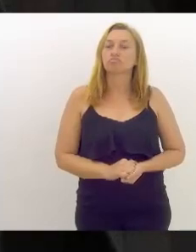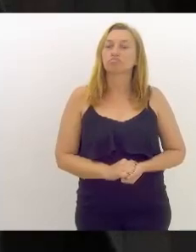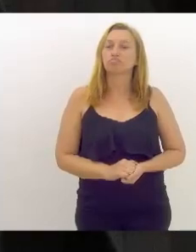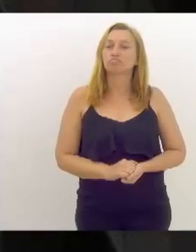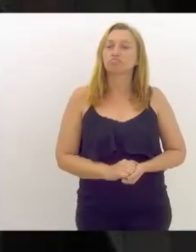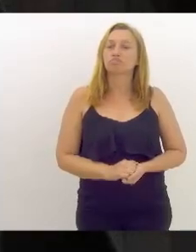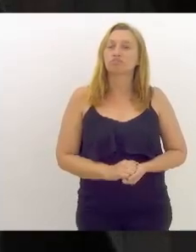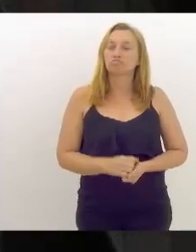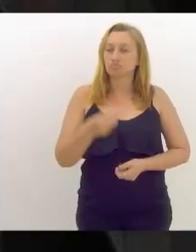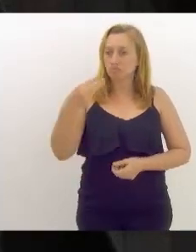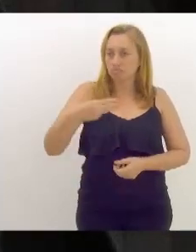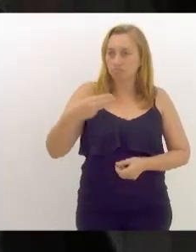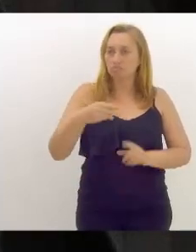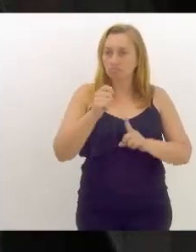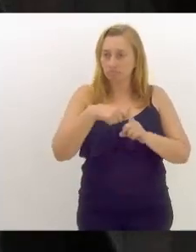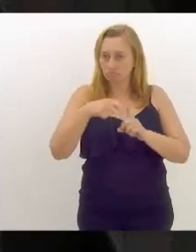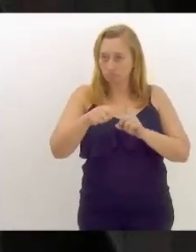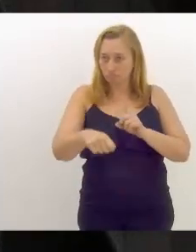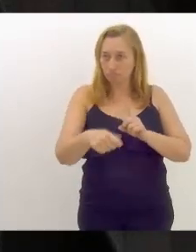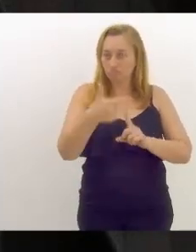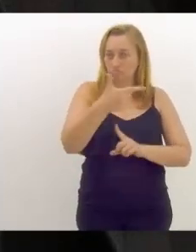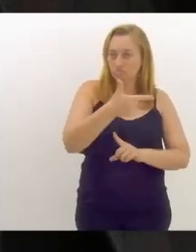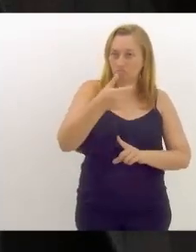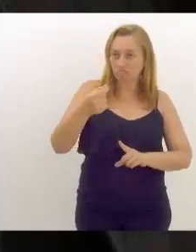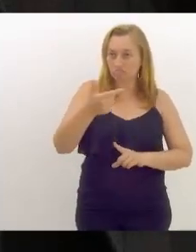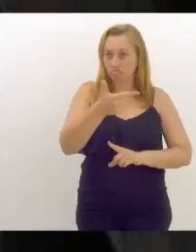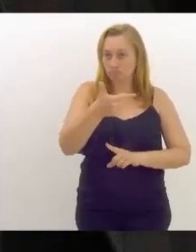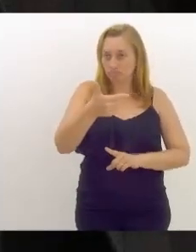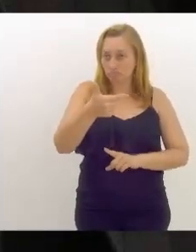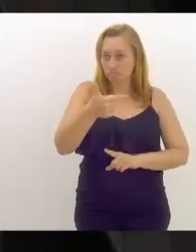trimestre de